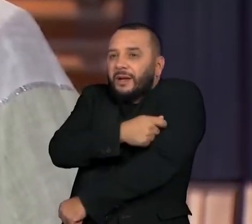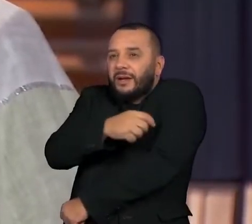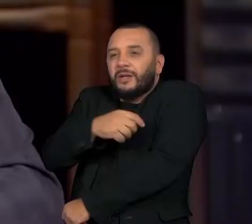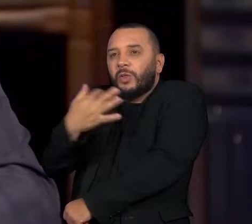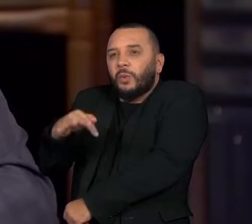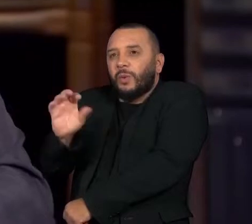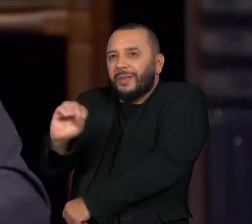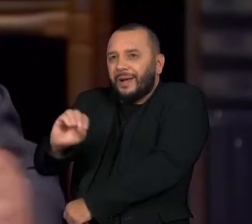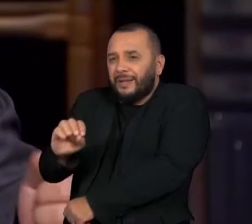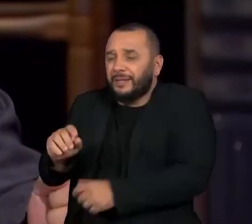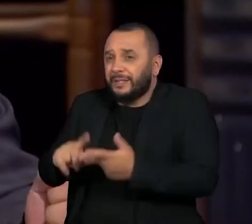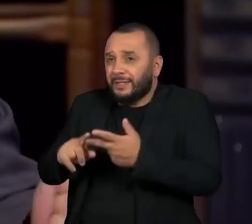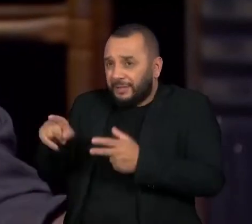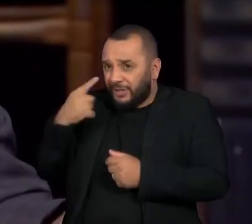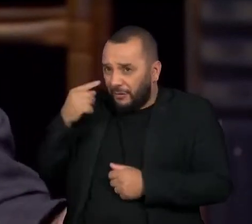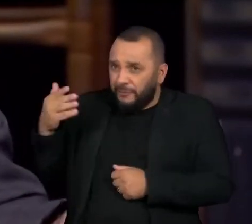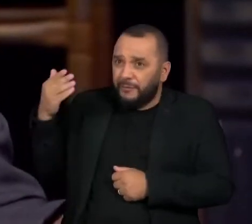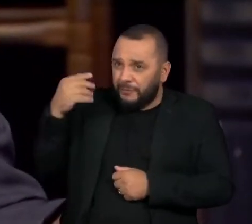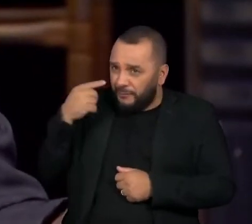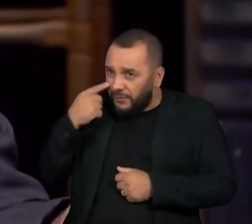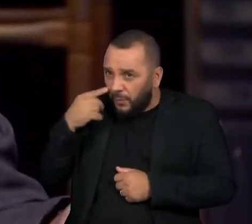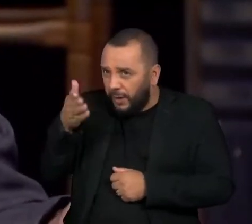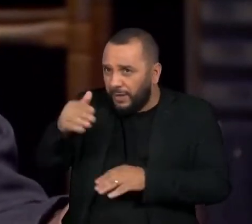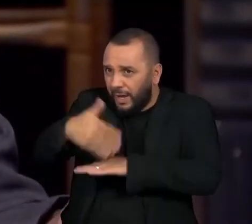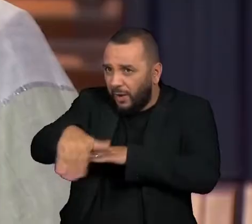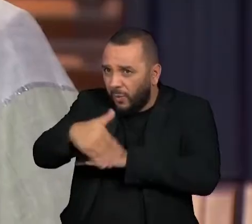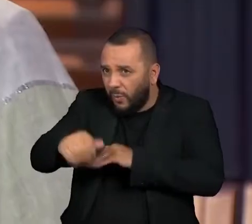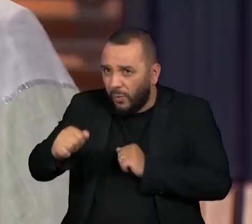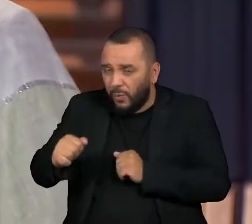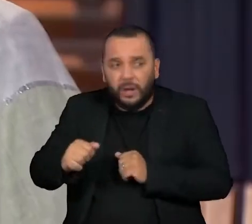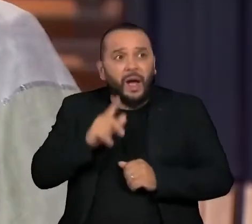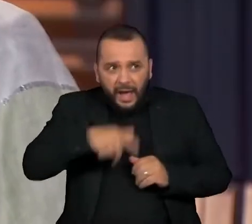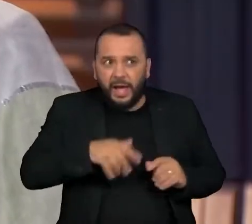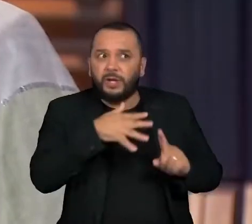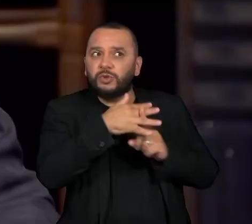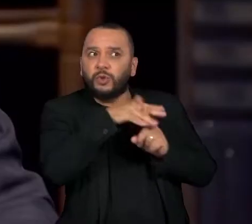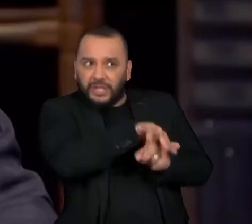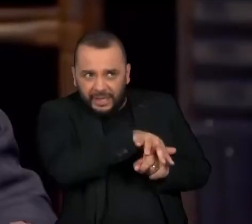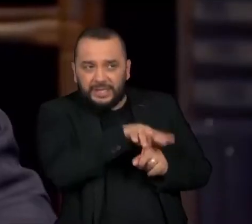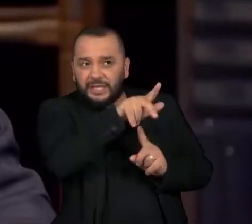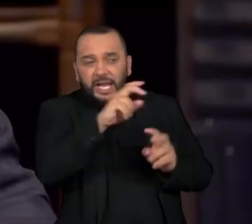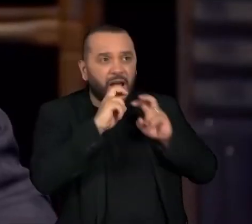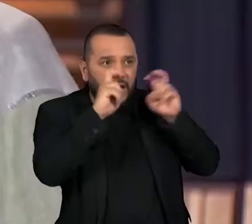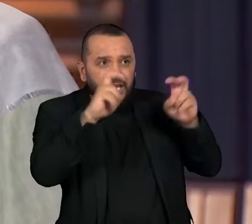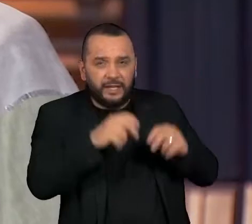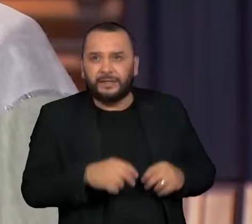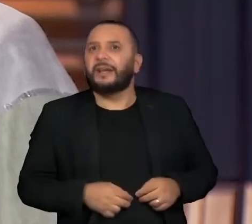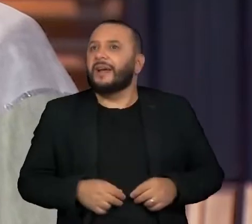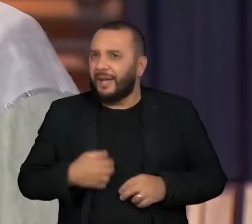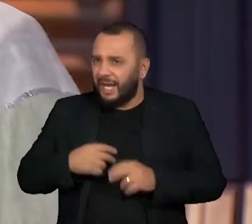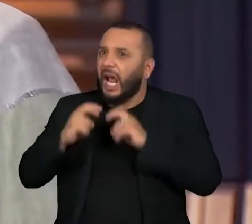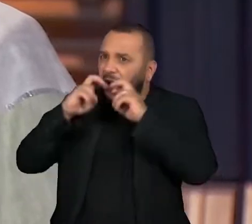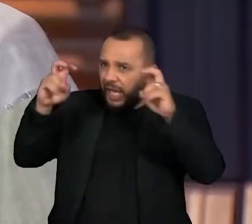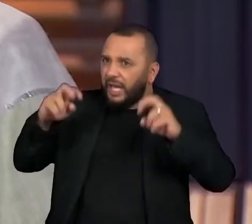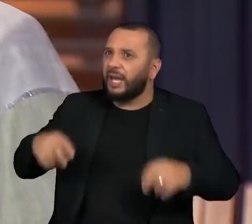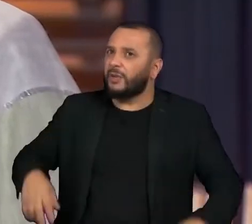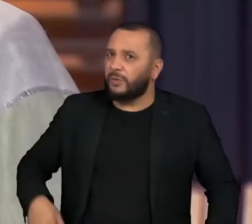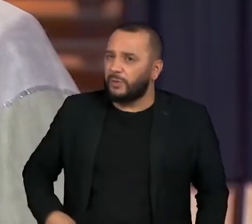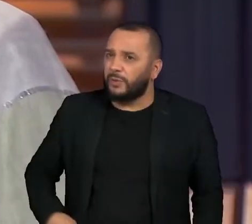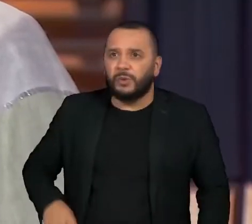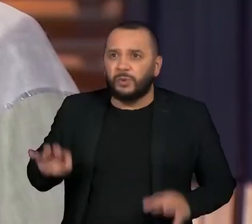eventos de Rua Socialista ele virou um socialista ele dá gritos de ordem